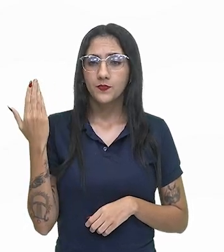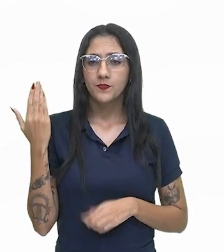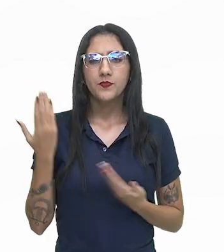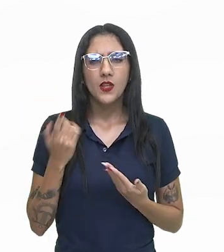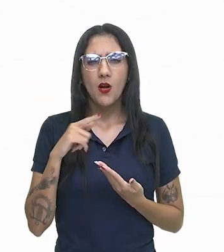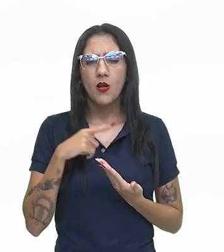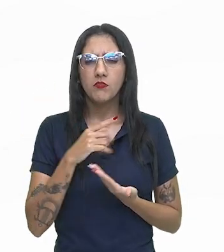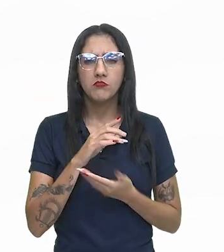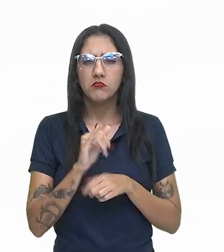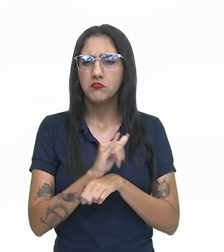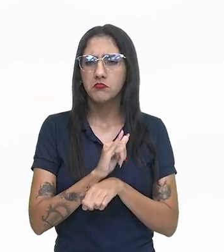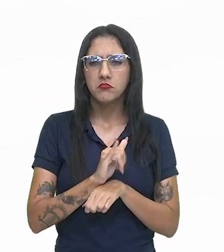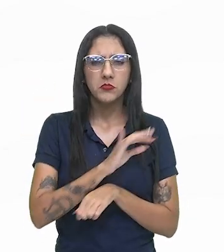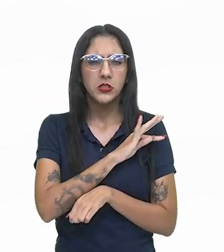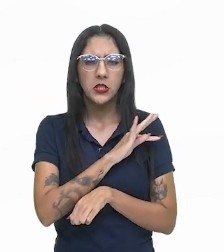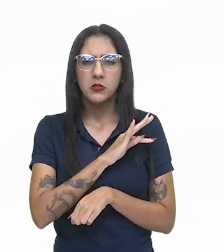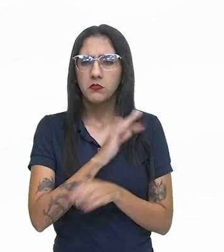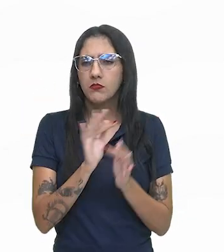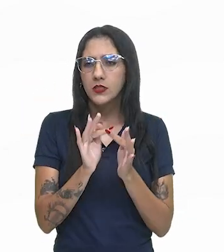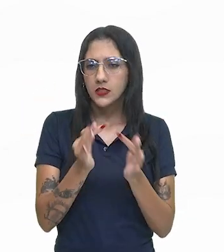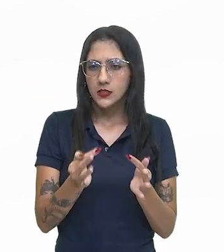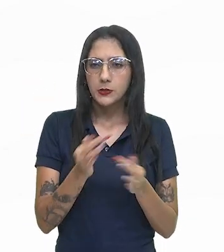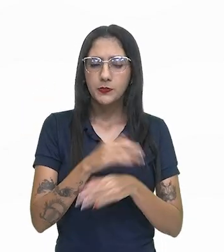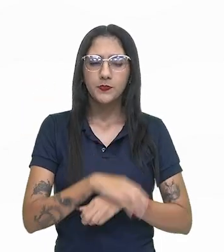técnica bem simples para fazer a transformação, né?